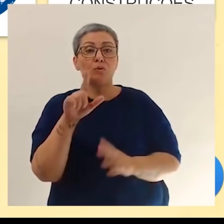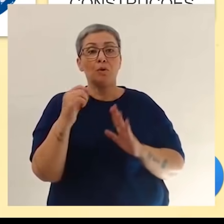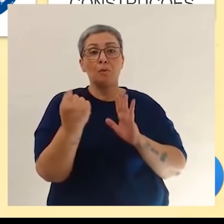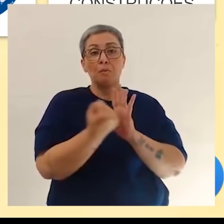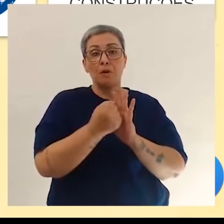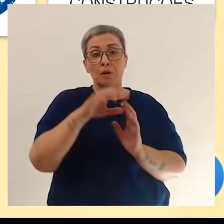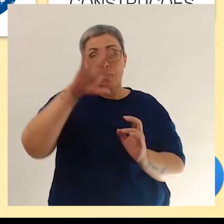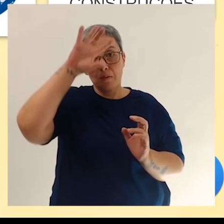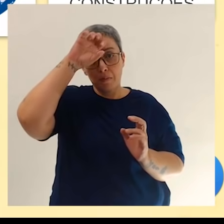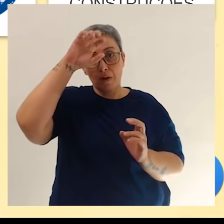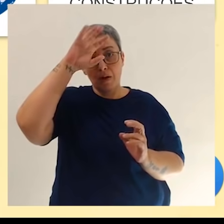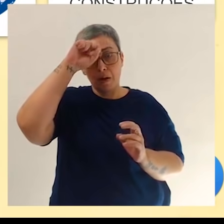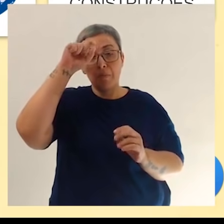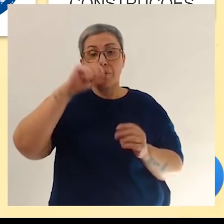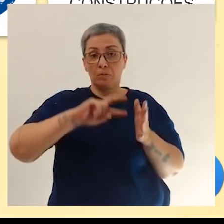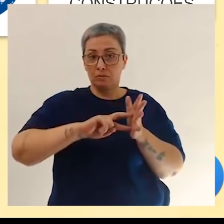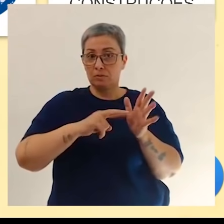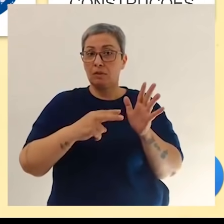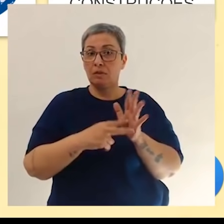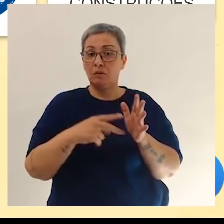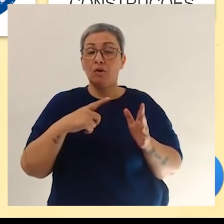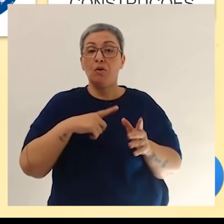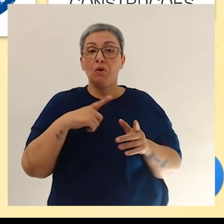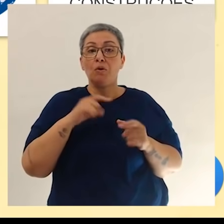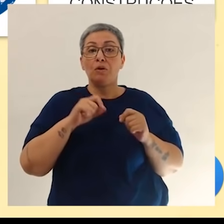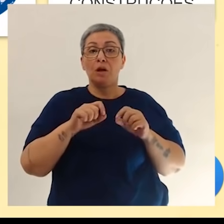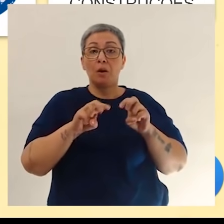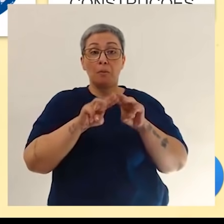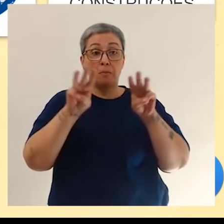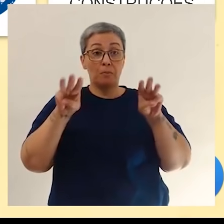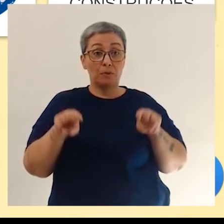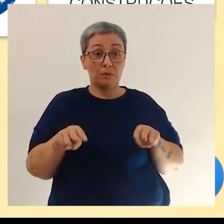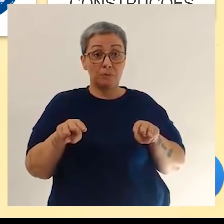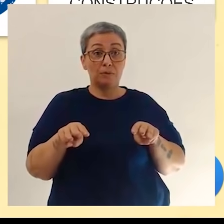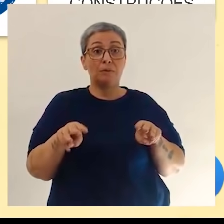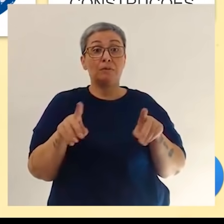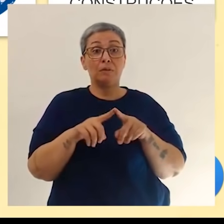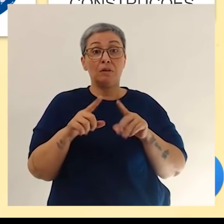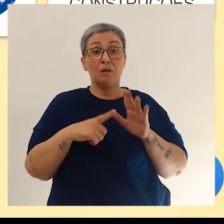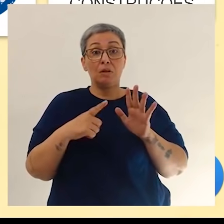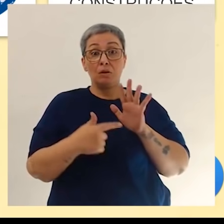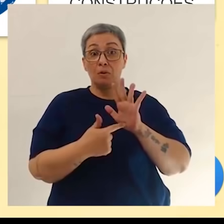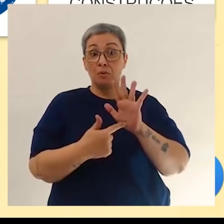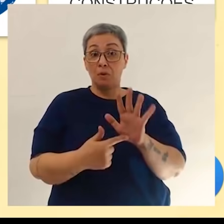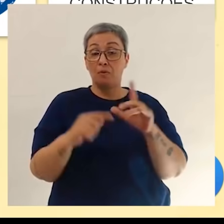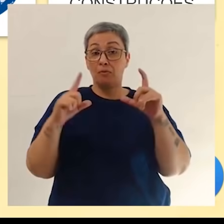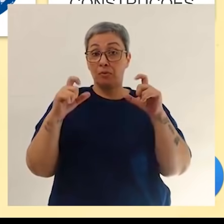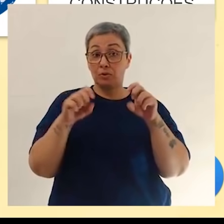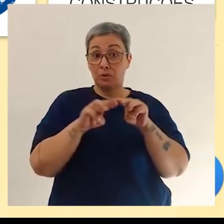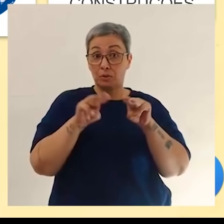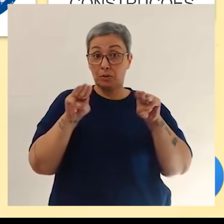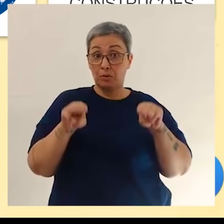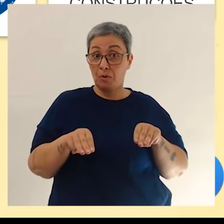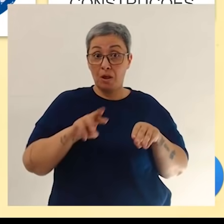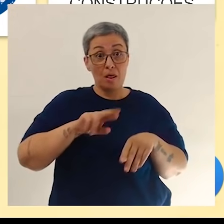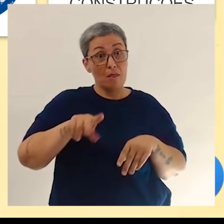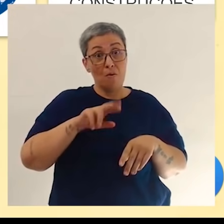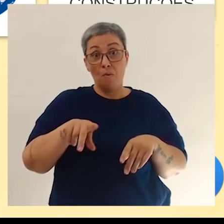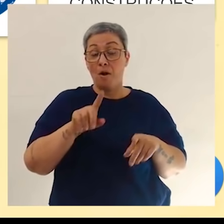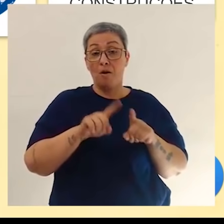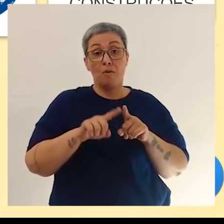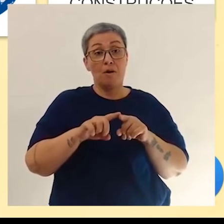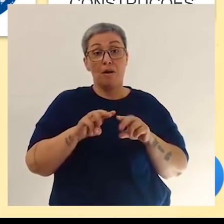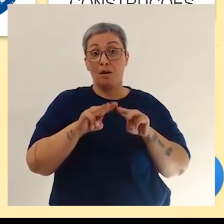Outro marco de memória bem significativo são os museus. Então, aqui eu trouxe uma foto de um museu, que não é